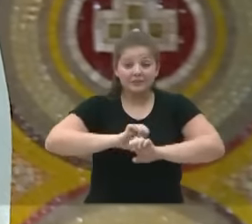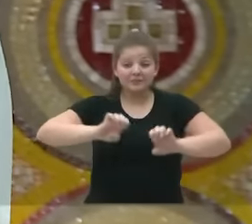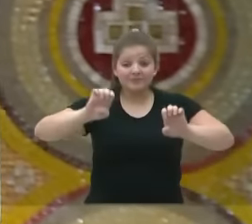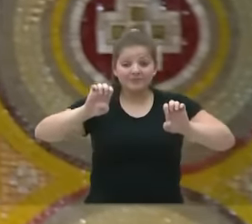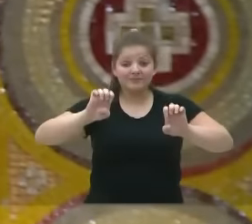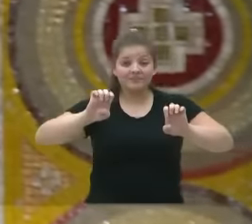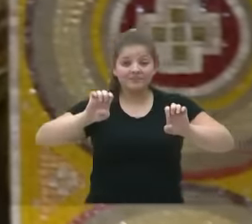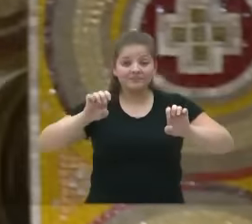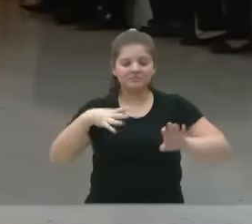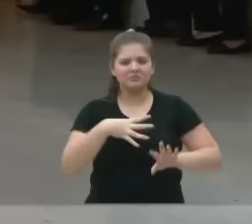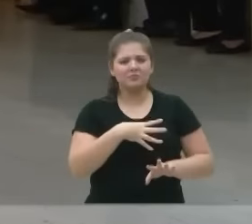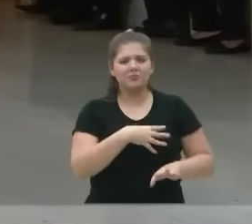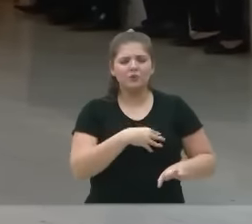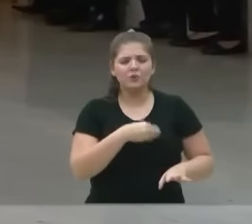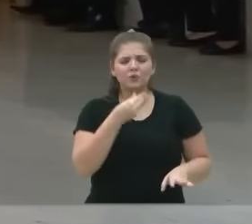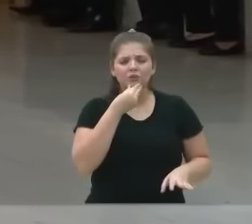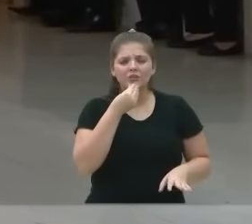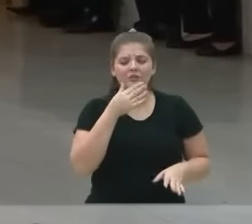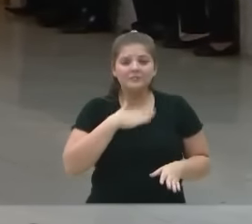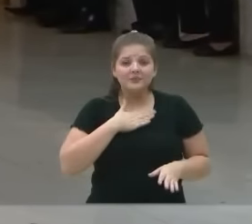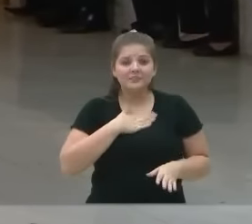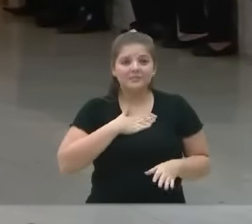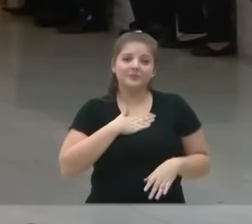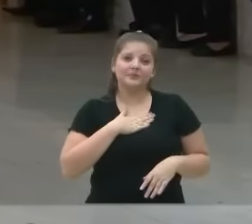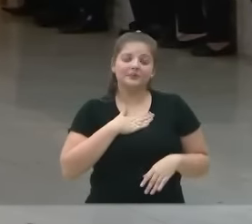evangelizai, filhos meus.